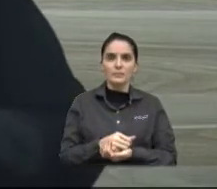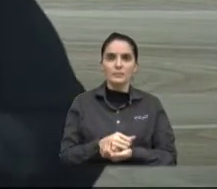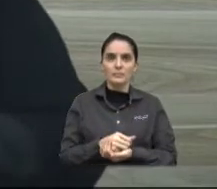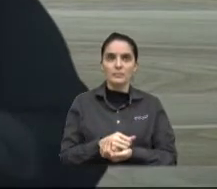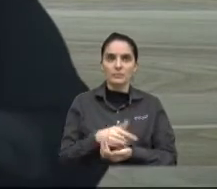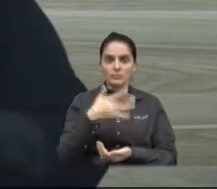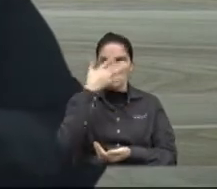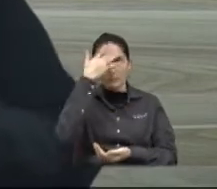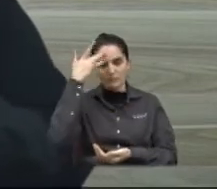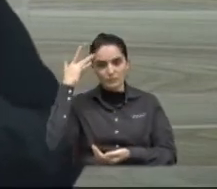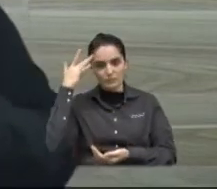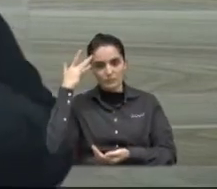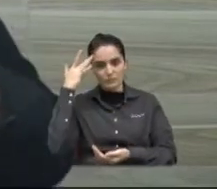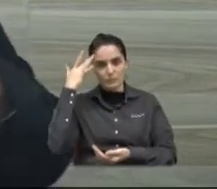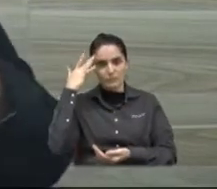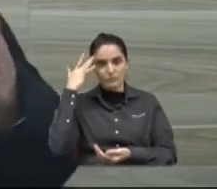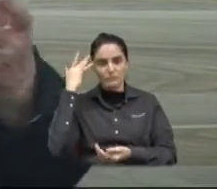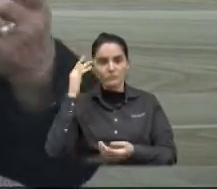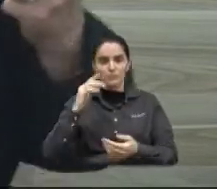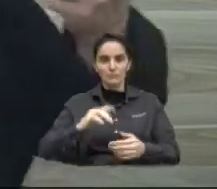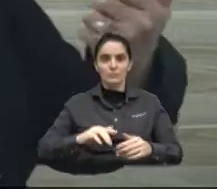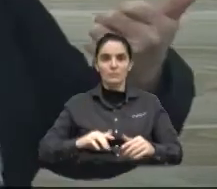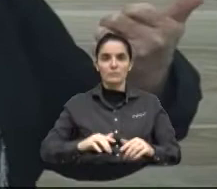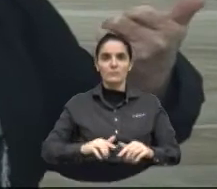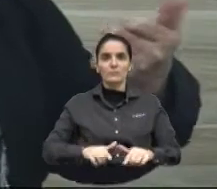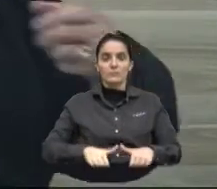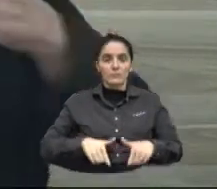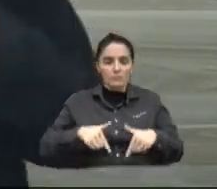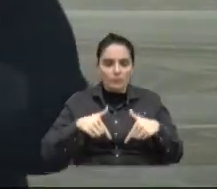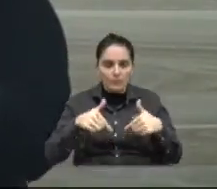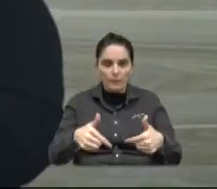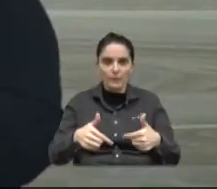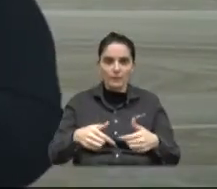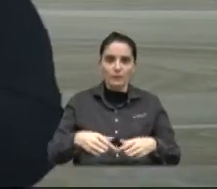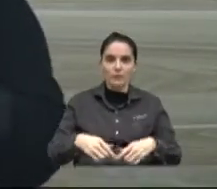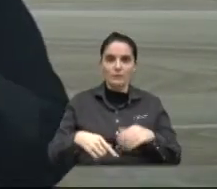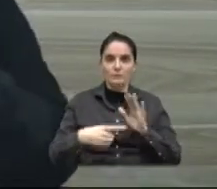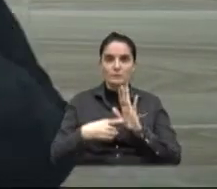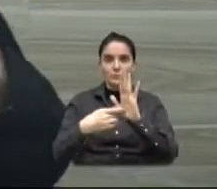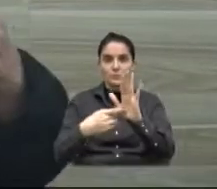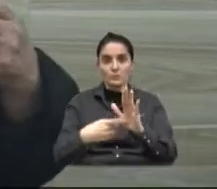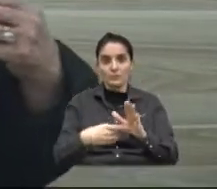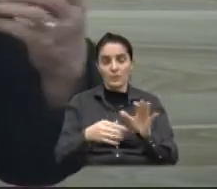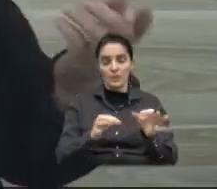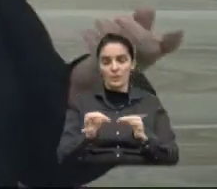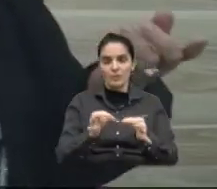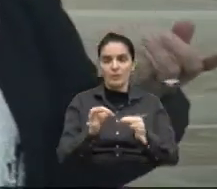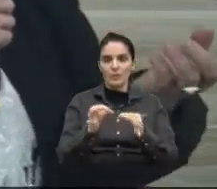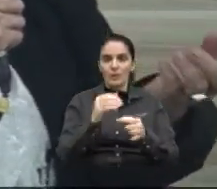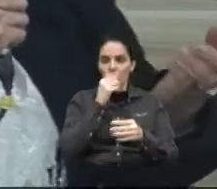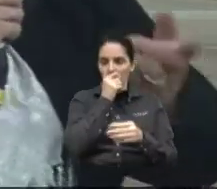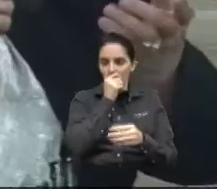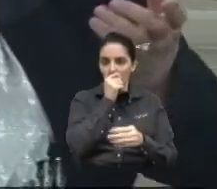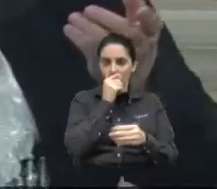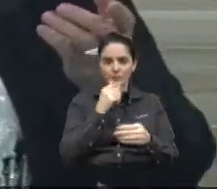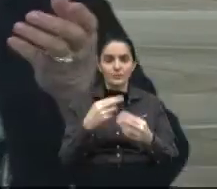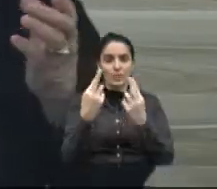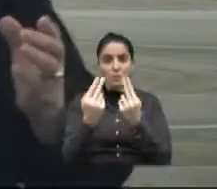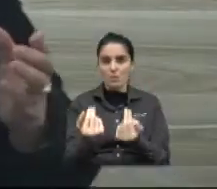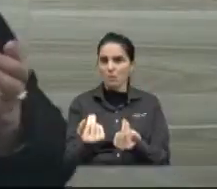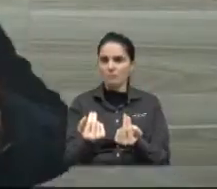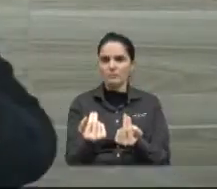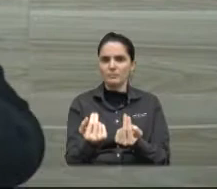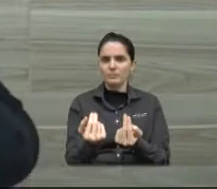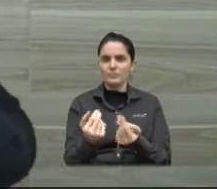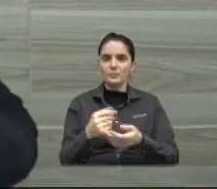engajados é muito comum um chegar com um projeto e outro já chega com o mesmo projeto e nem se não tiver a comunicação eu